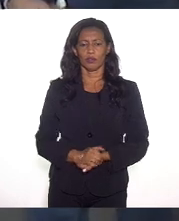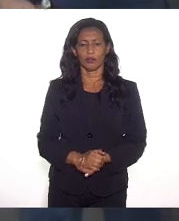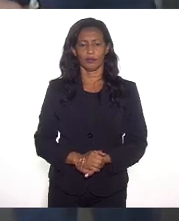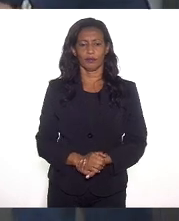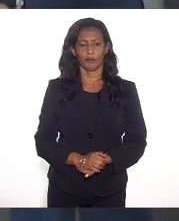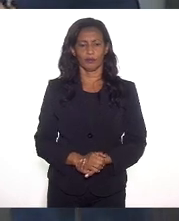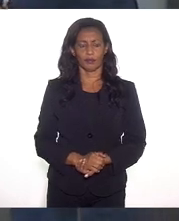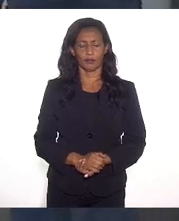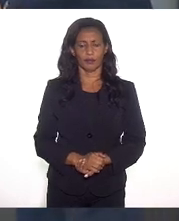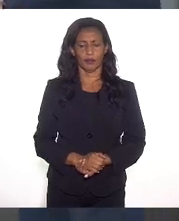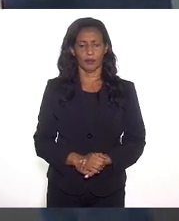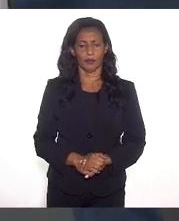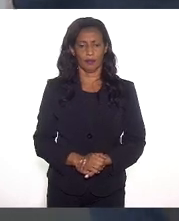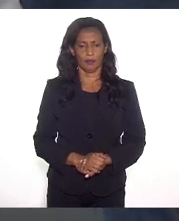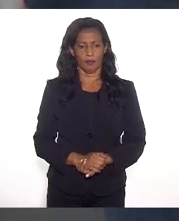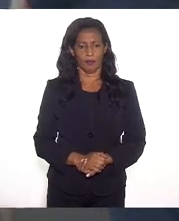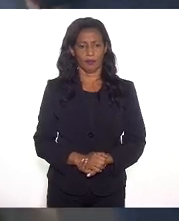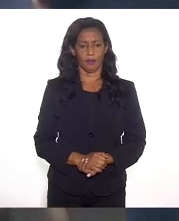Vai adiantando você.